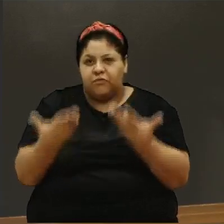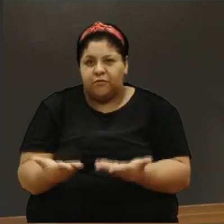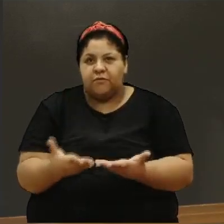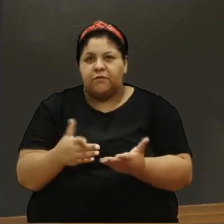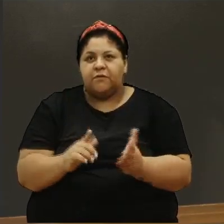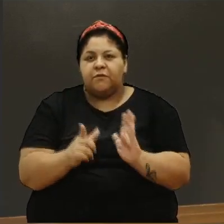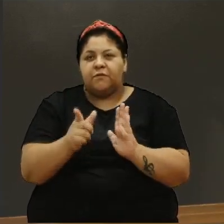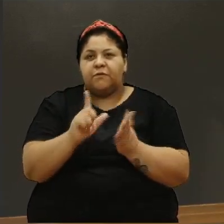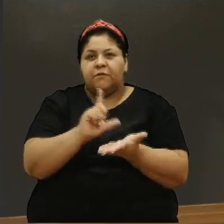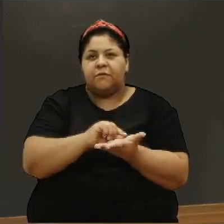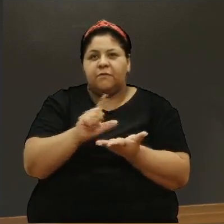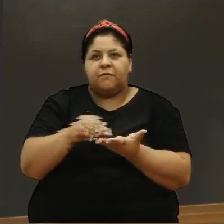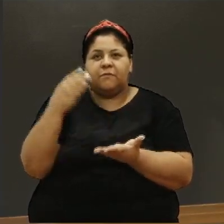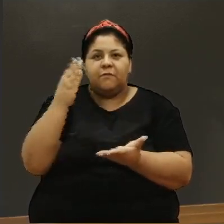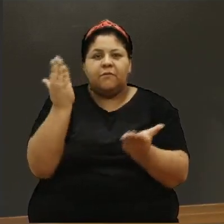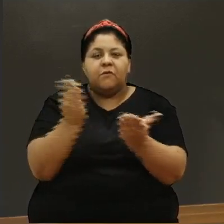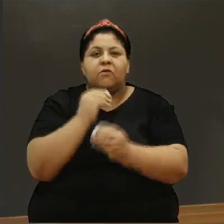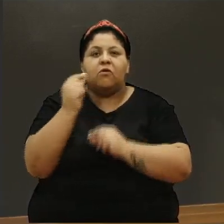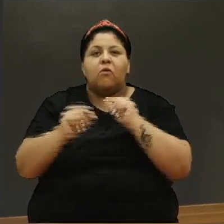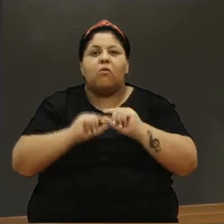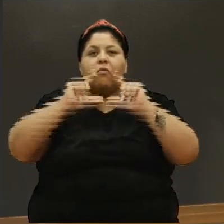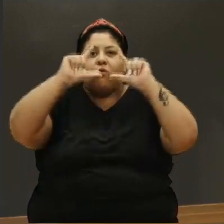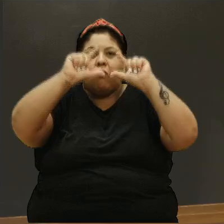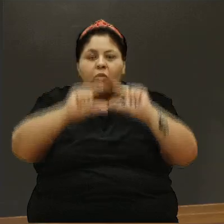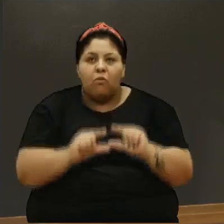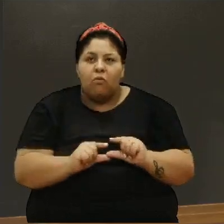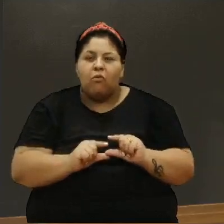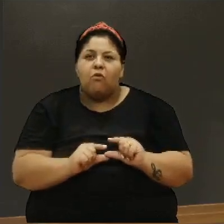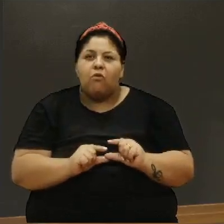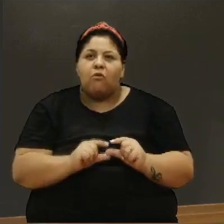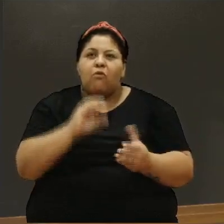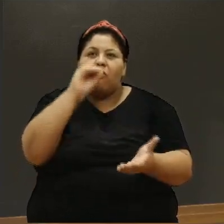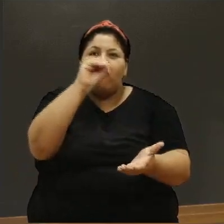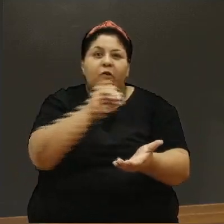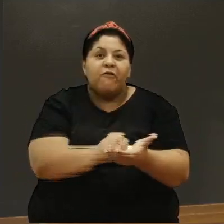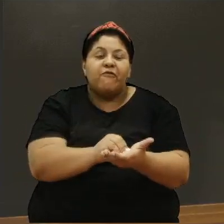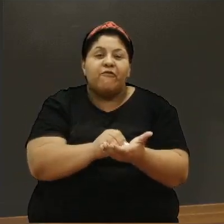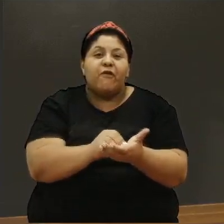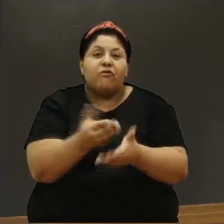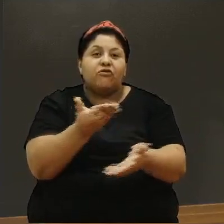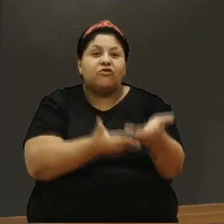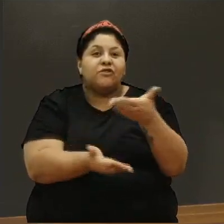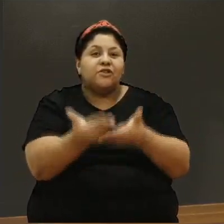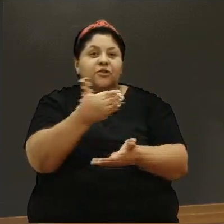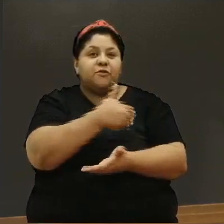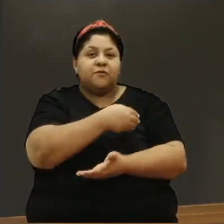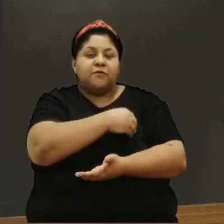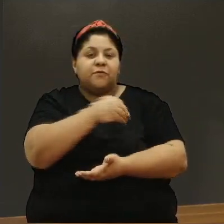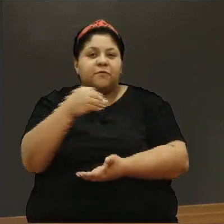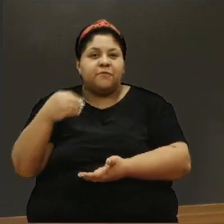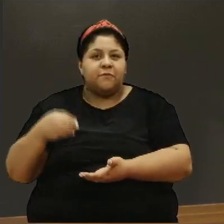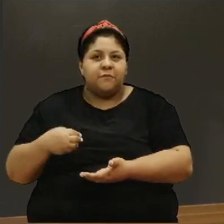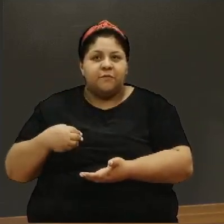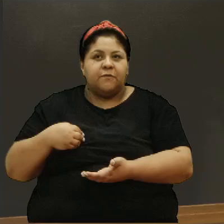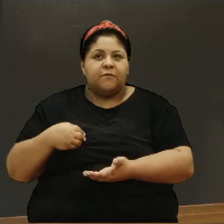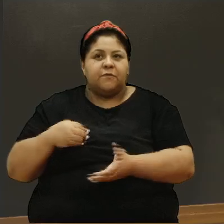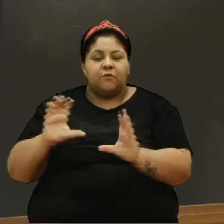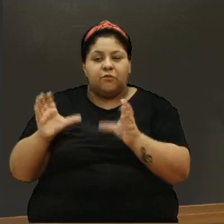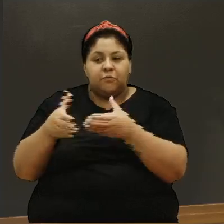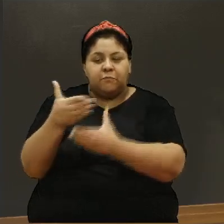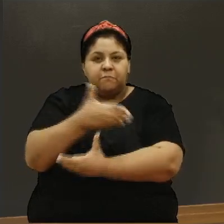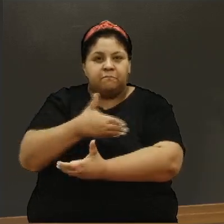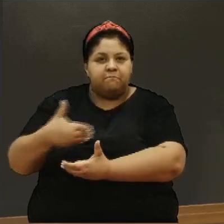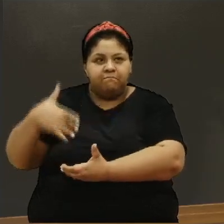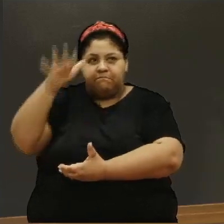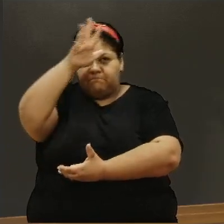artigo científico que estuda como reduzir o abstenteísmo das consultas médicas na rede pública